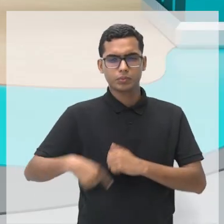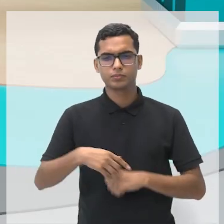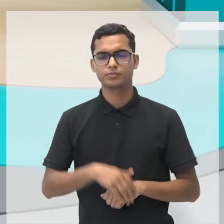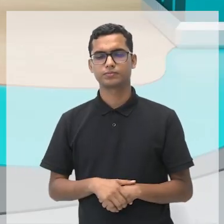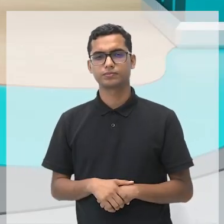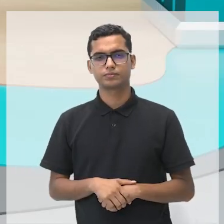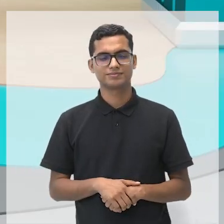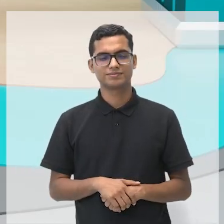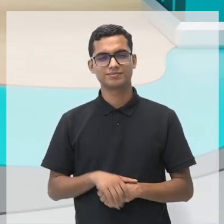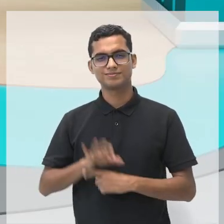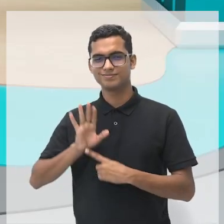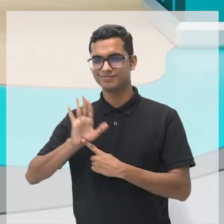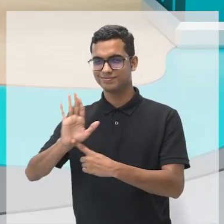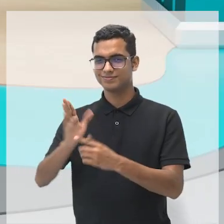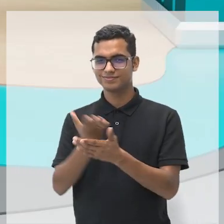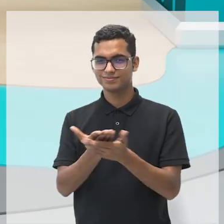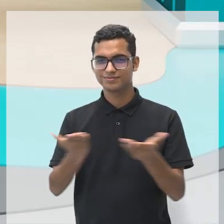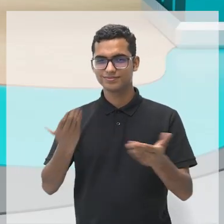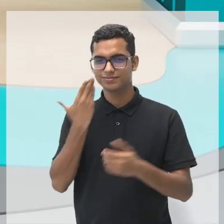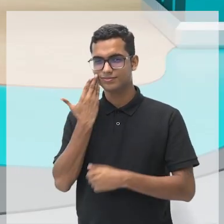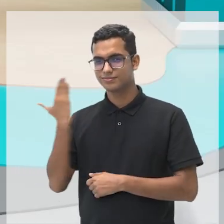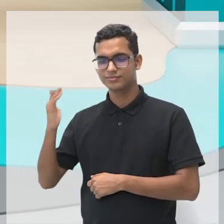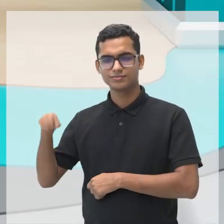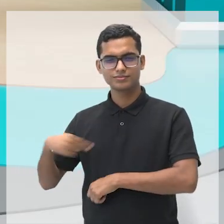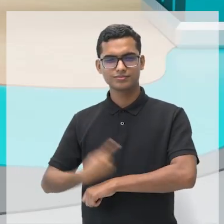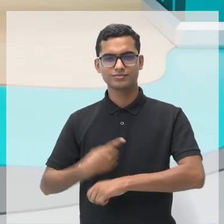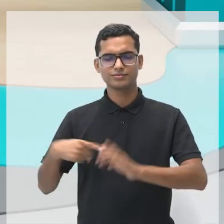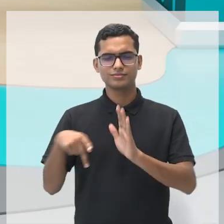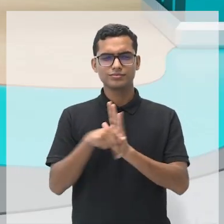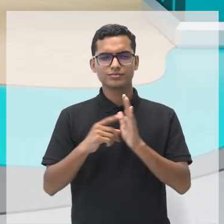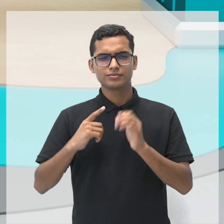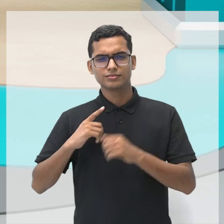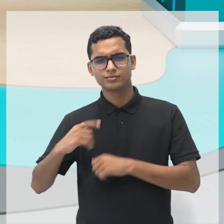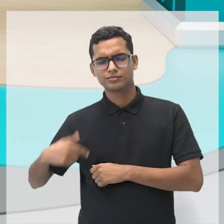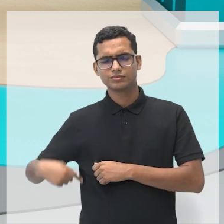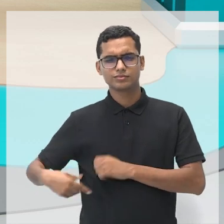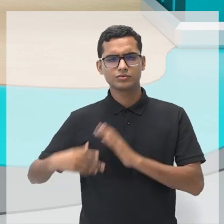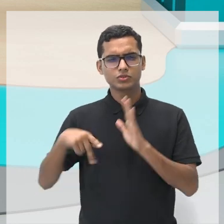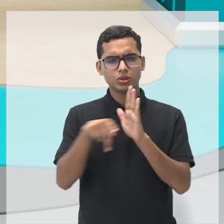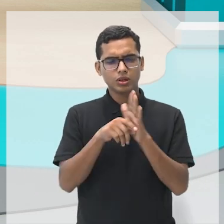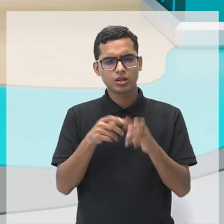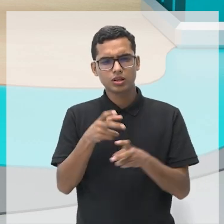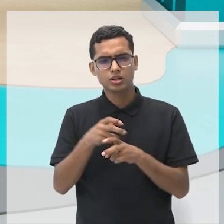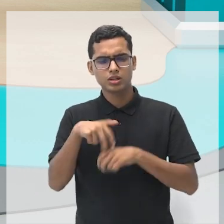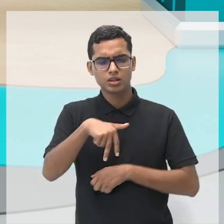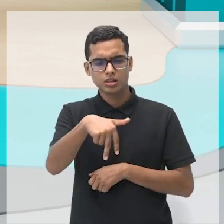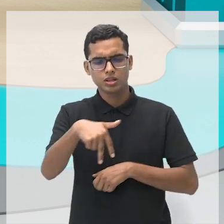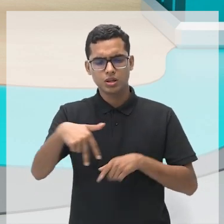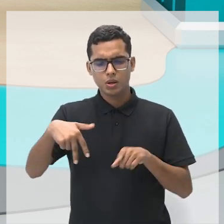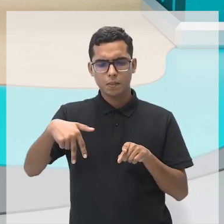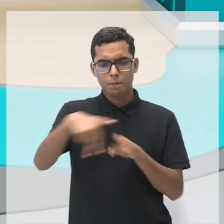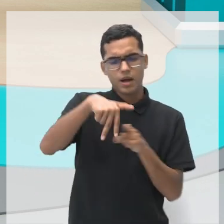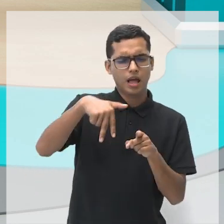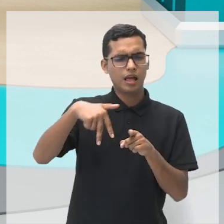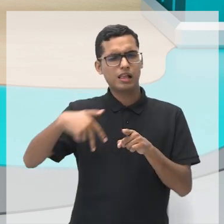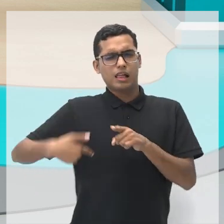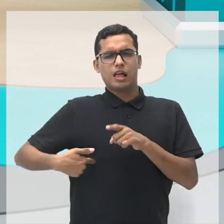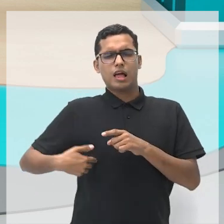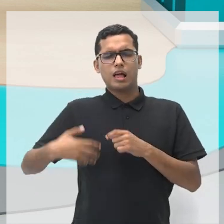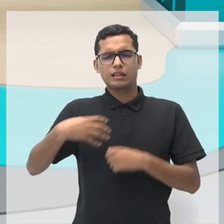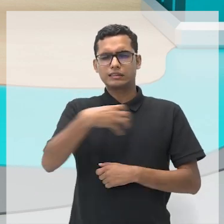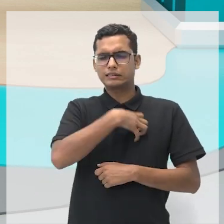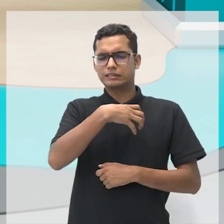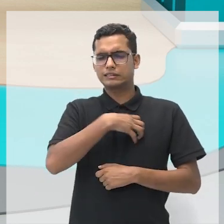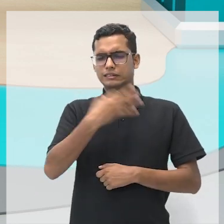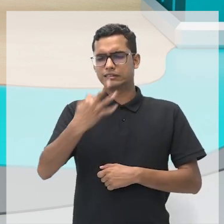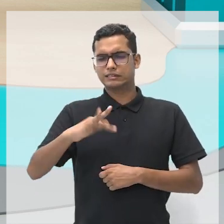Como aparece pra gente agora, né? Às vezes a gente bate ali na quina assim, ai, minha coluna. Mas será que essa coluna que eu